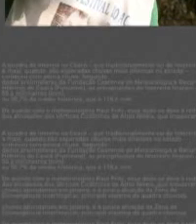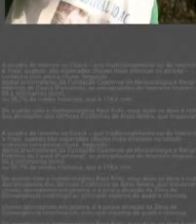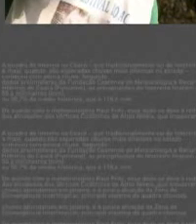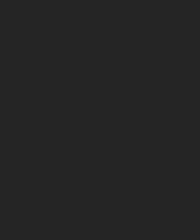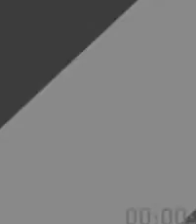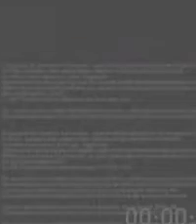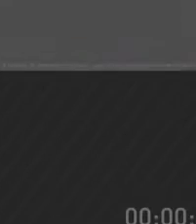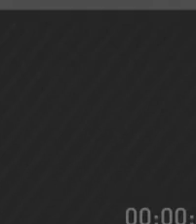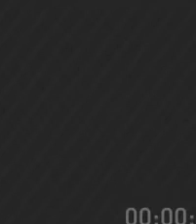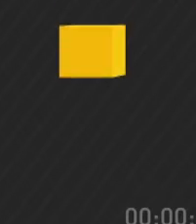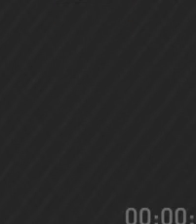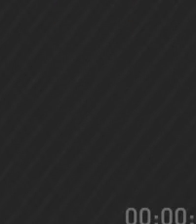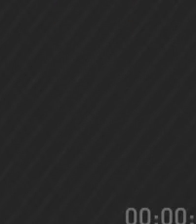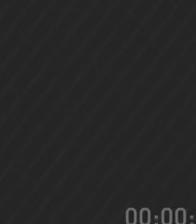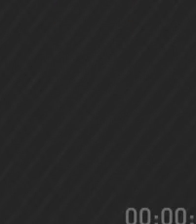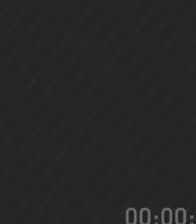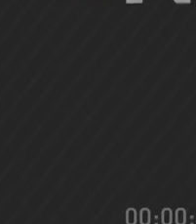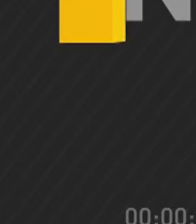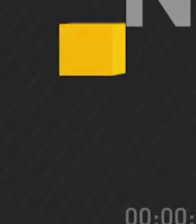ae